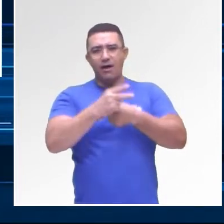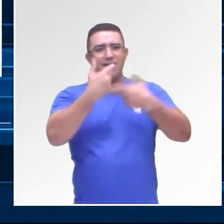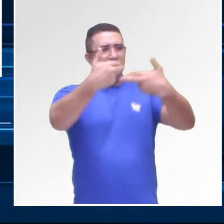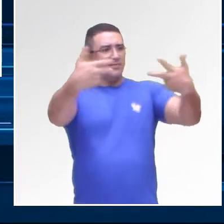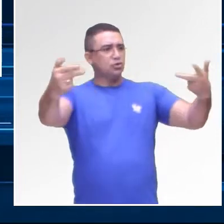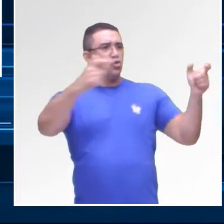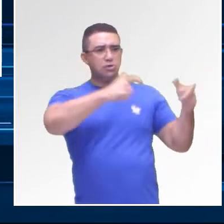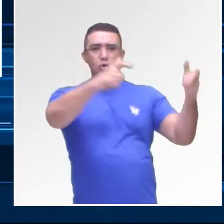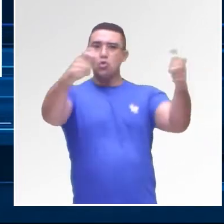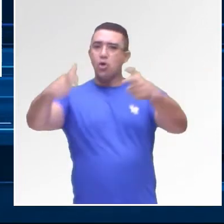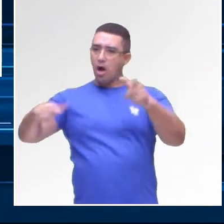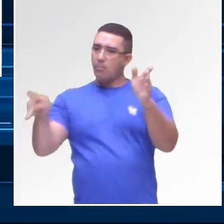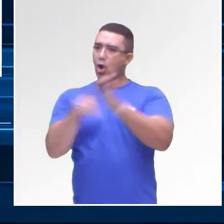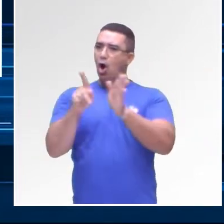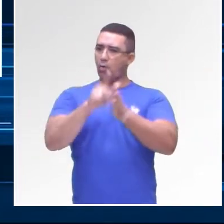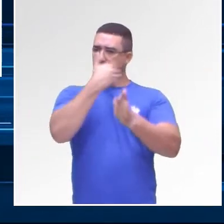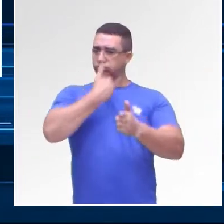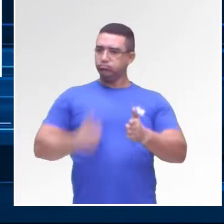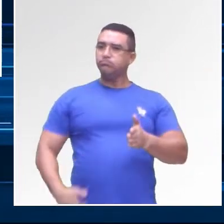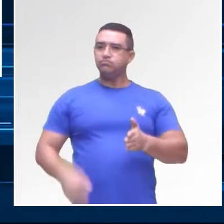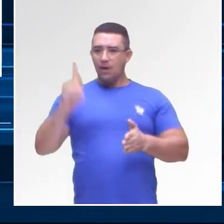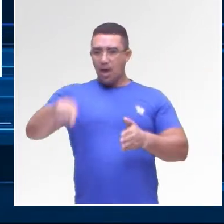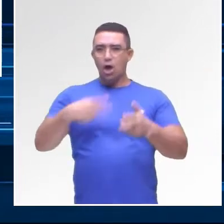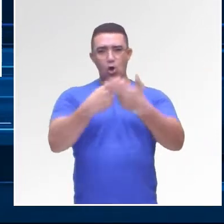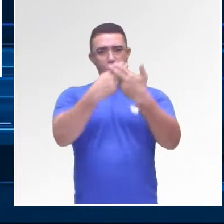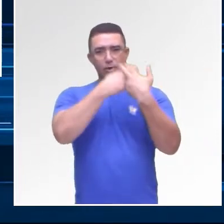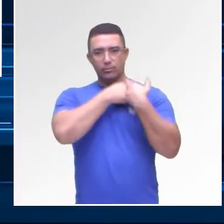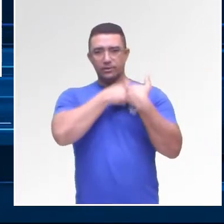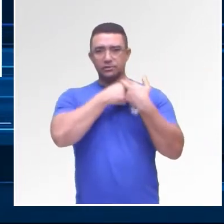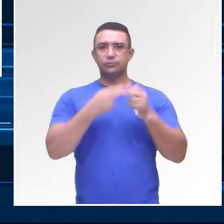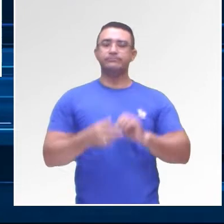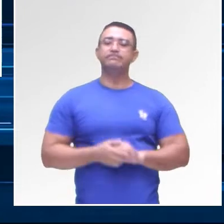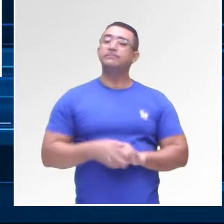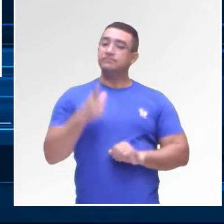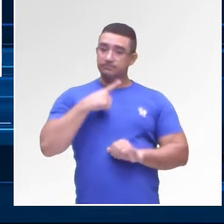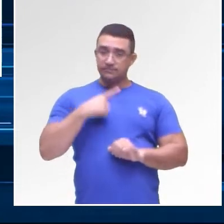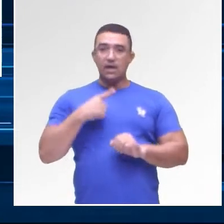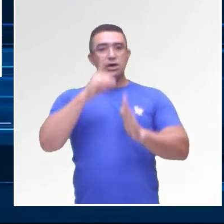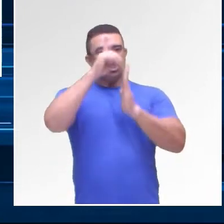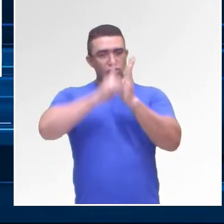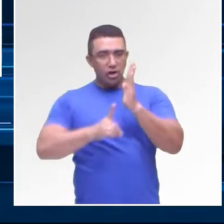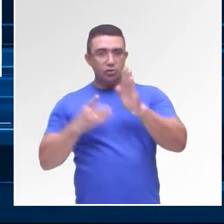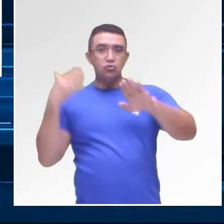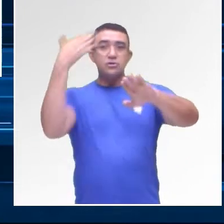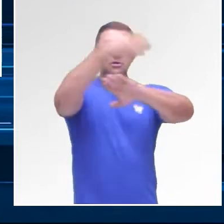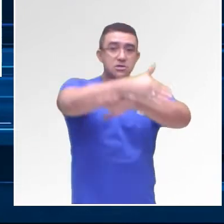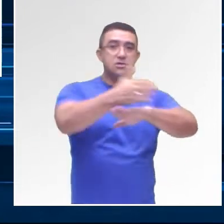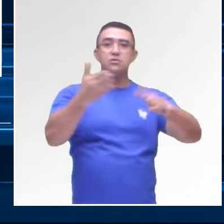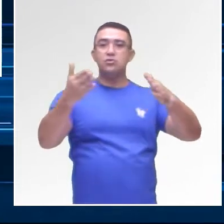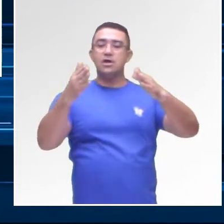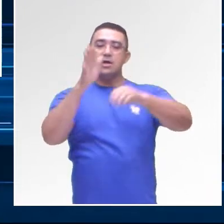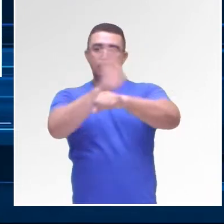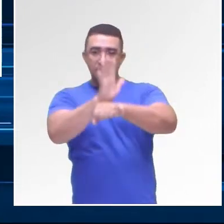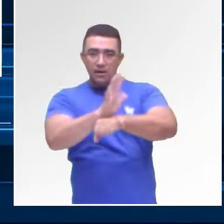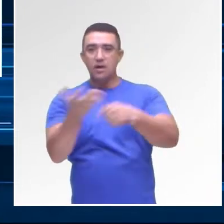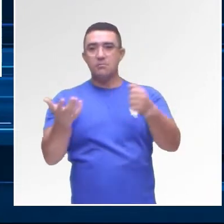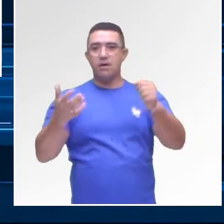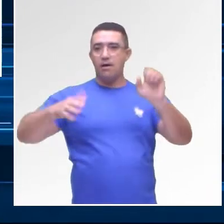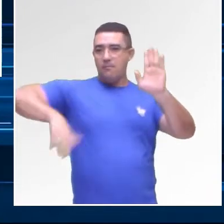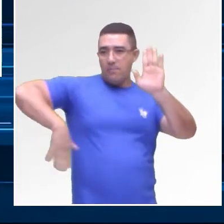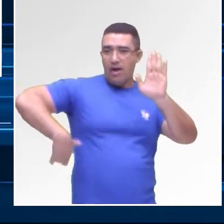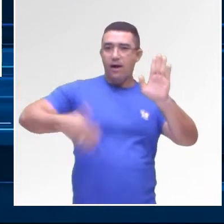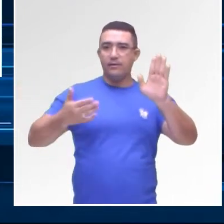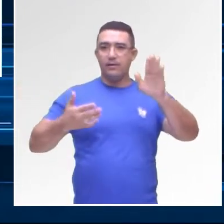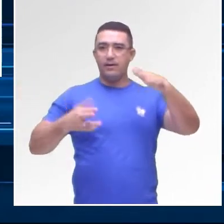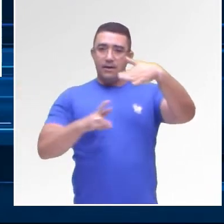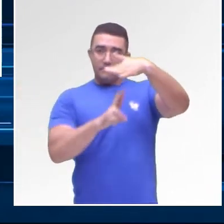locais públicos é o nosso compromisso. A gente tem direito de ir ao cinema, de ir à praça, de ir à praia, mas sempre